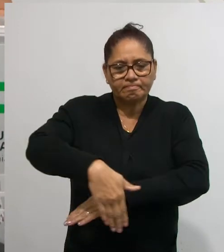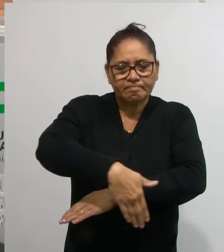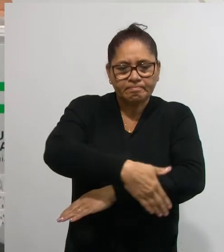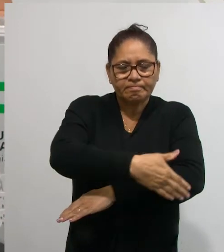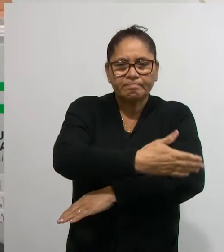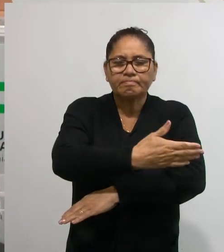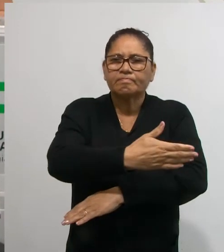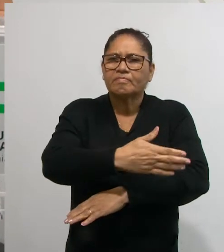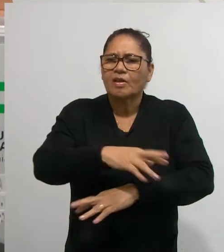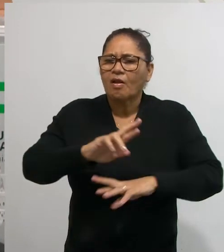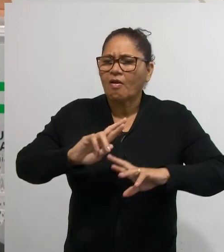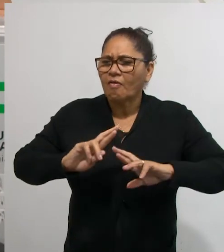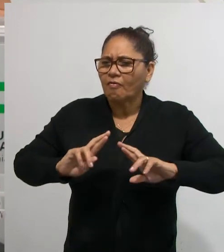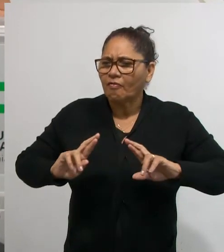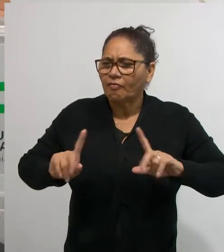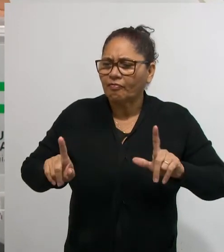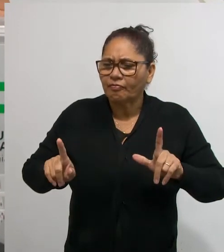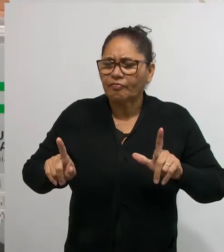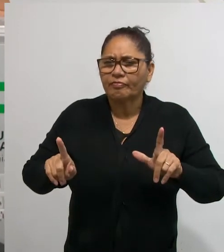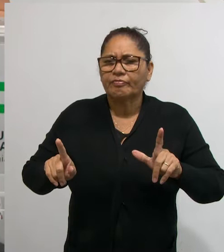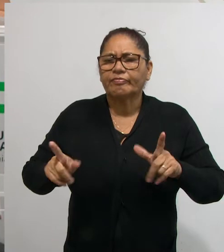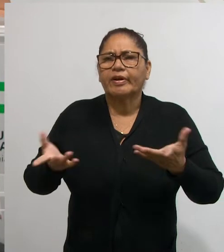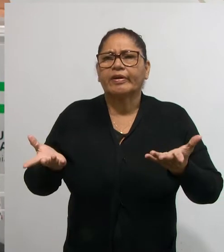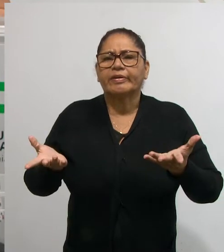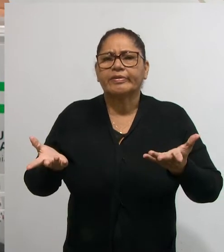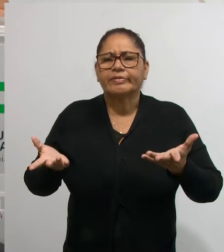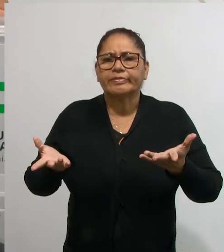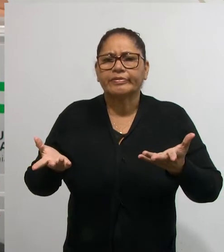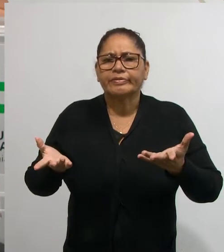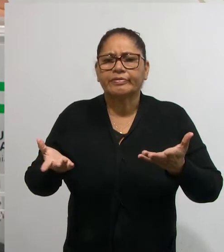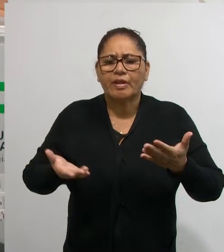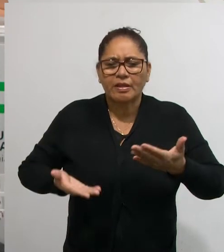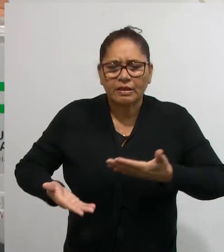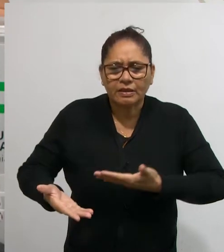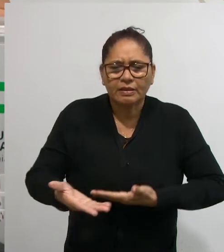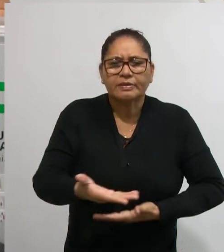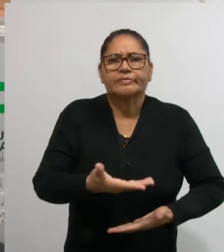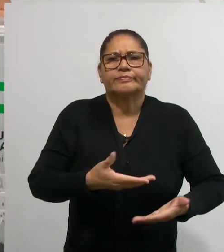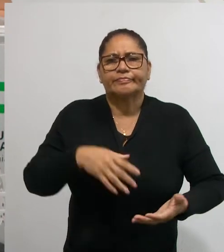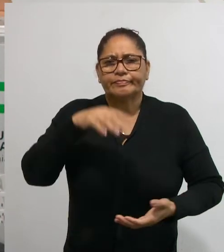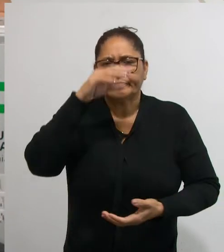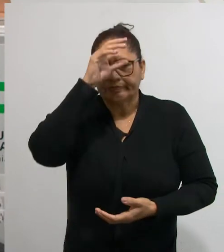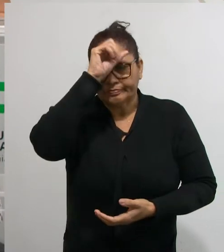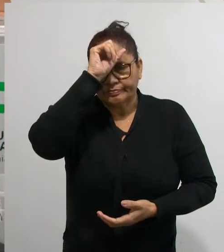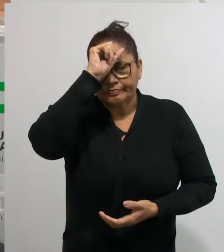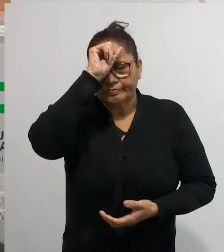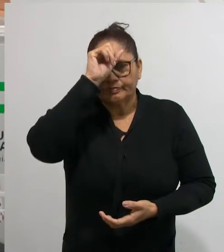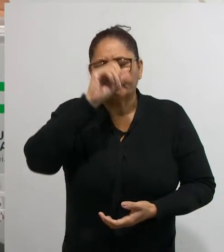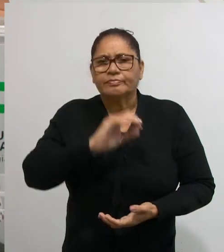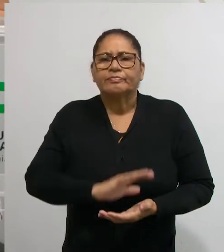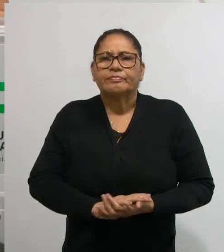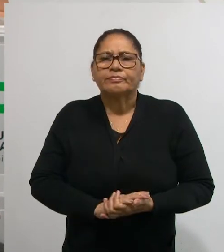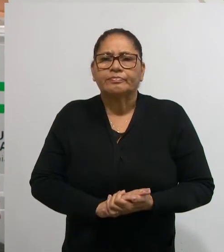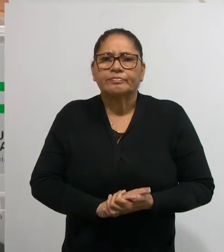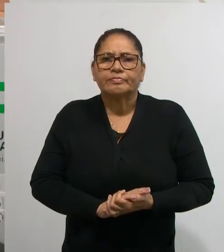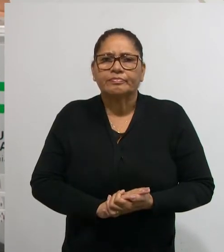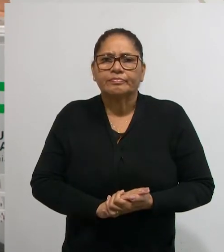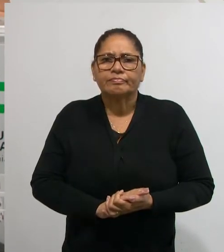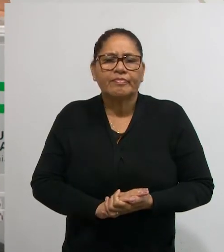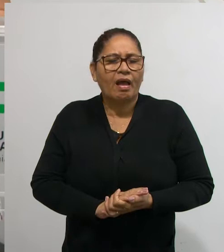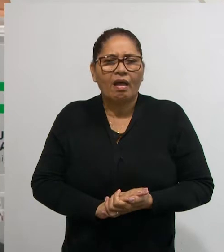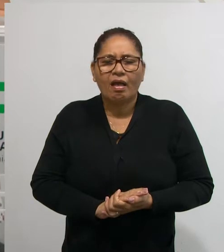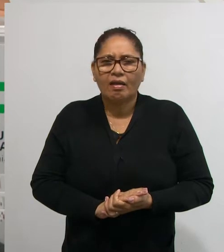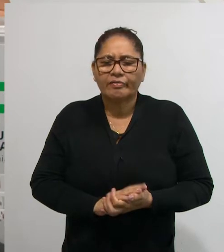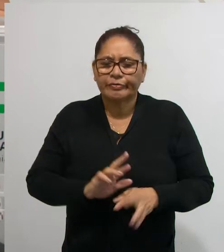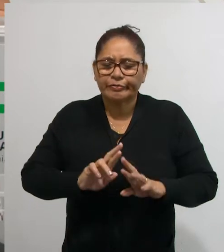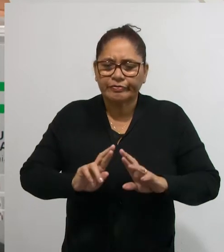aprende diversos instrumentos que mediam esse aprendizado do aluno. Porém, ele é desorganizado,